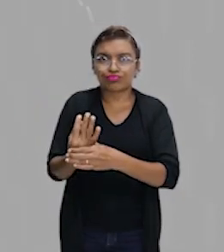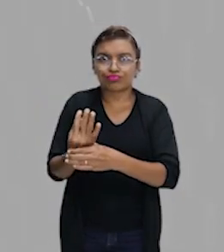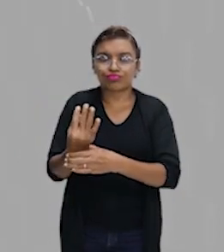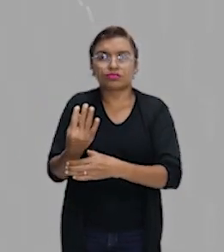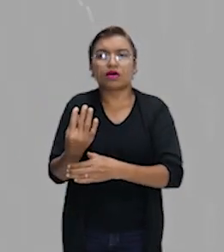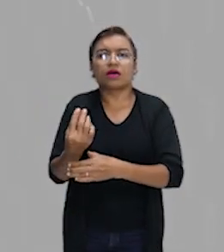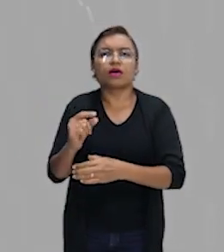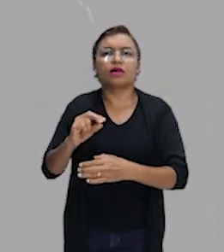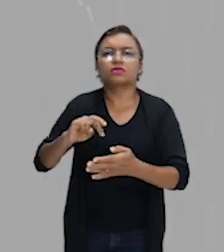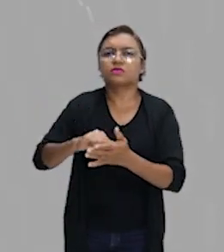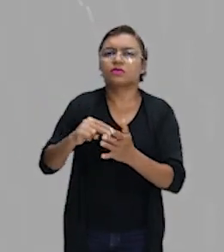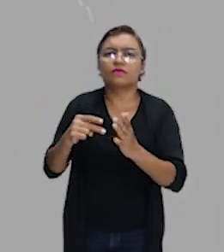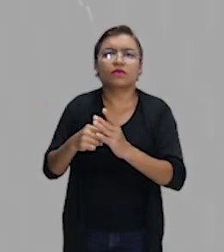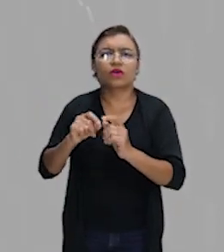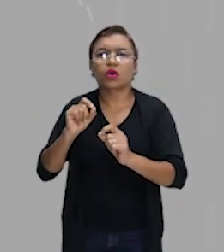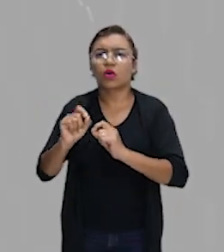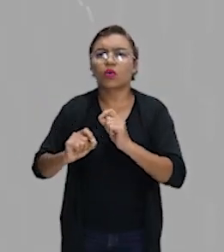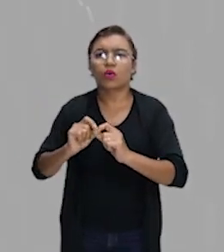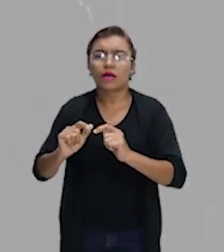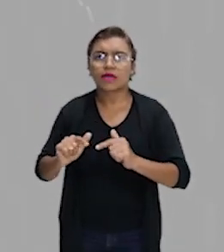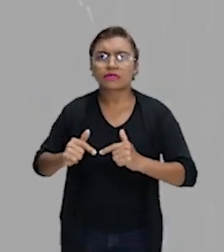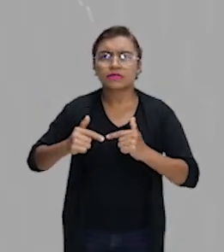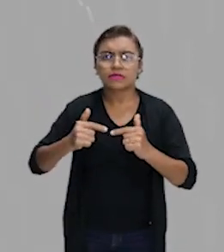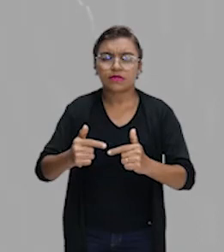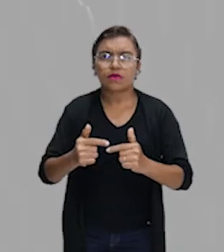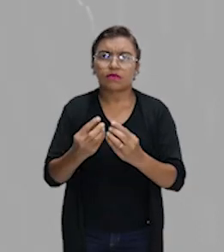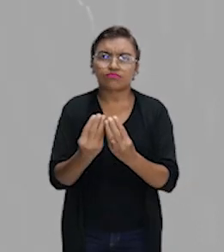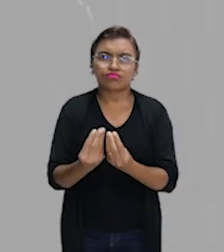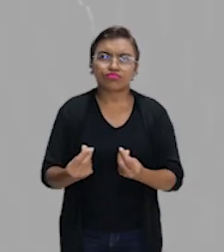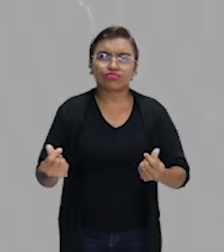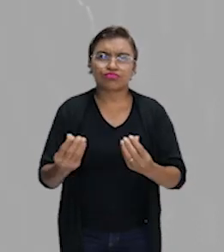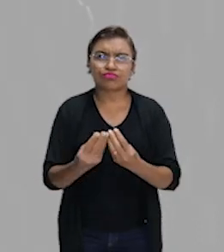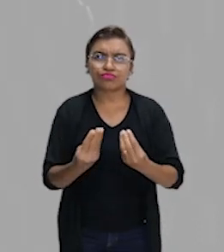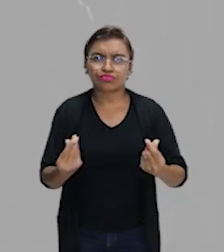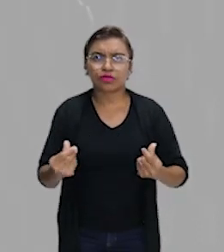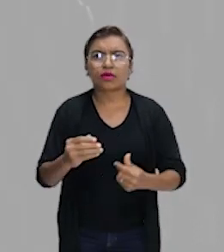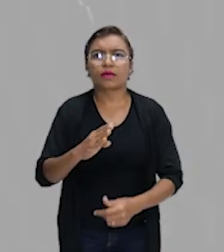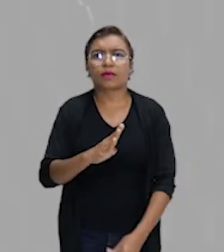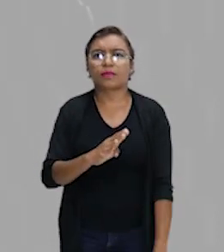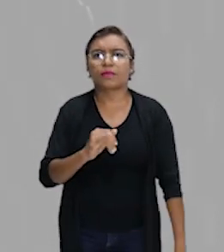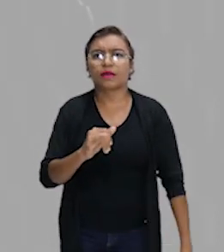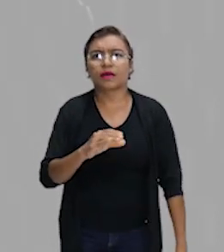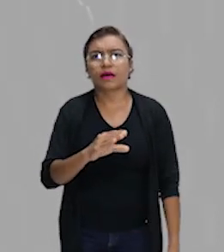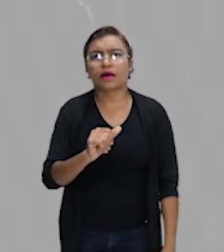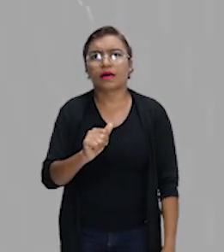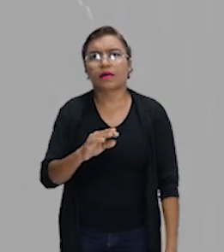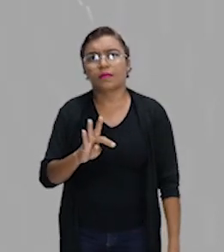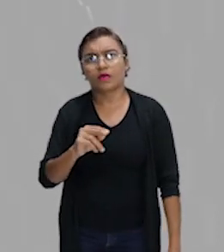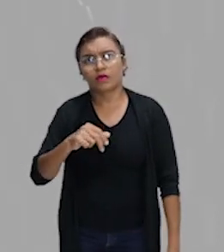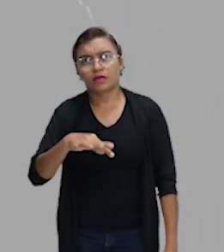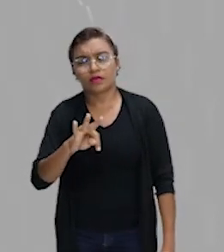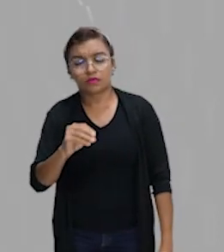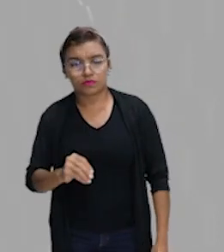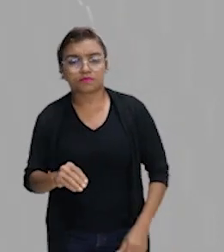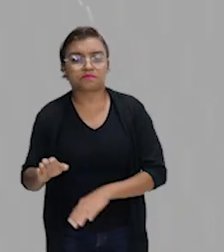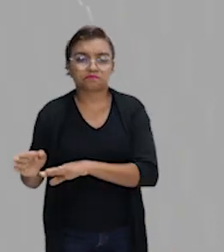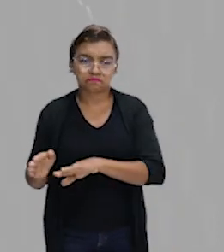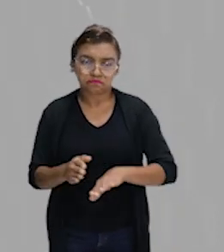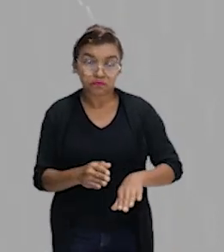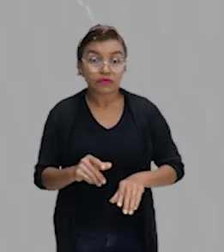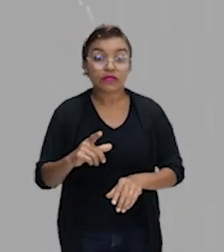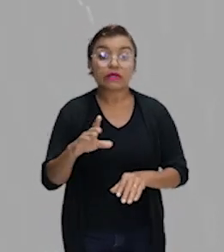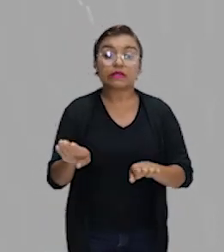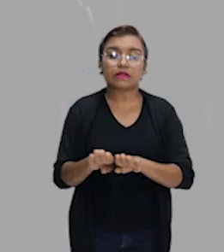é do que a decomposição do bicarbonato de sódio. Show? Também é utilizado